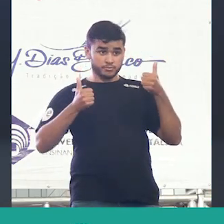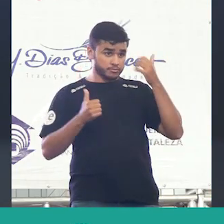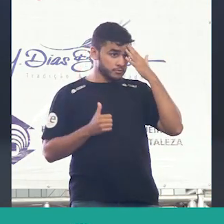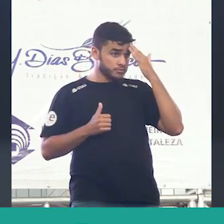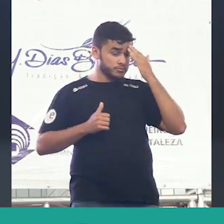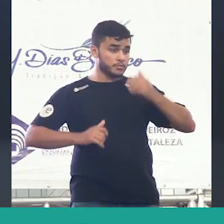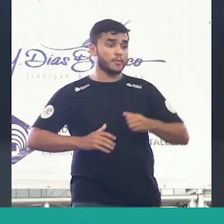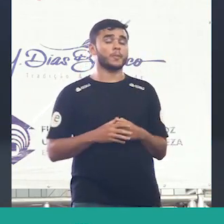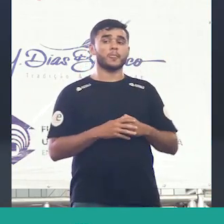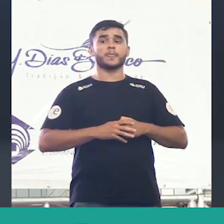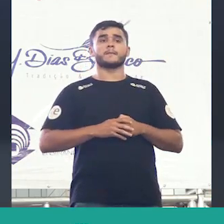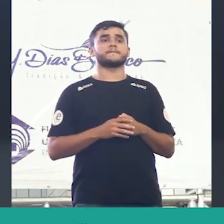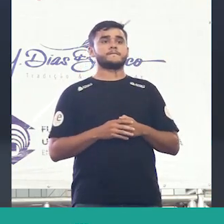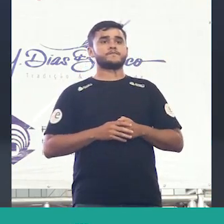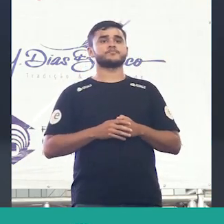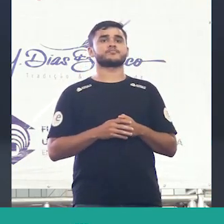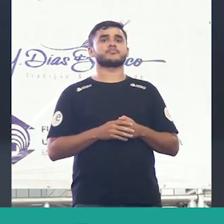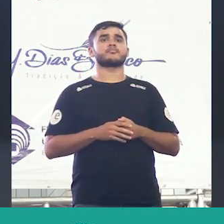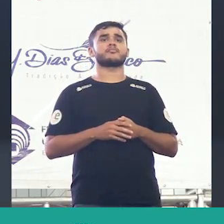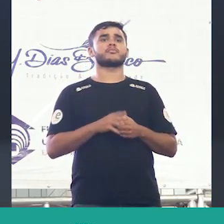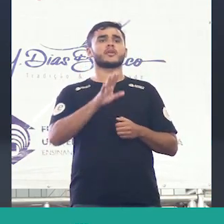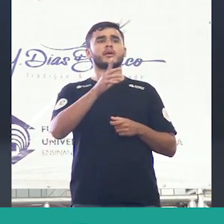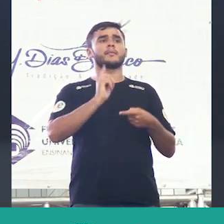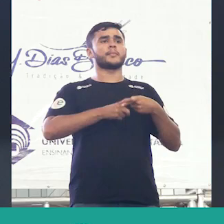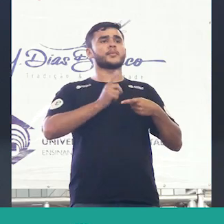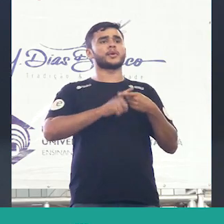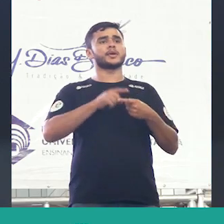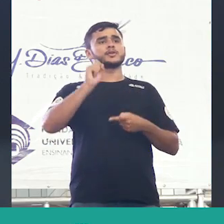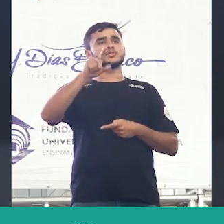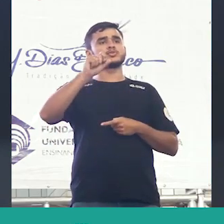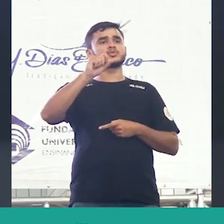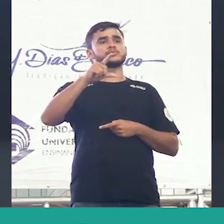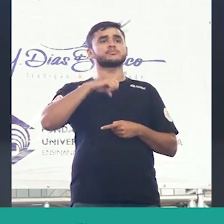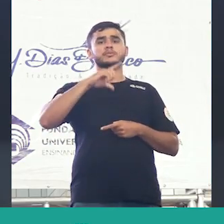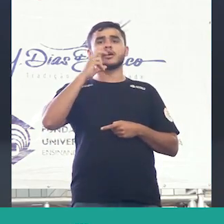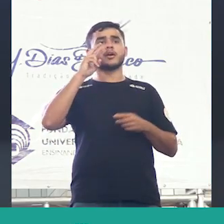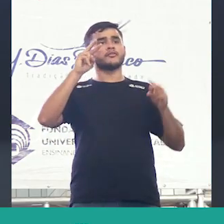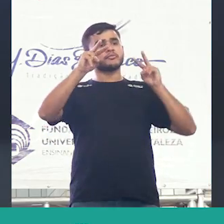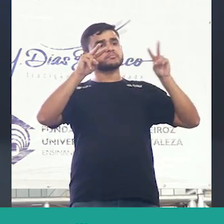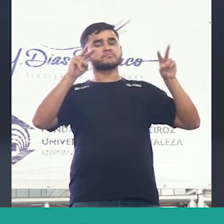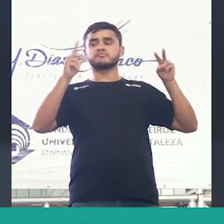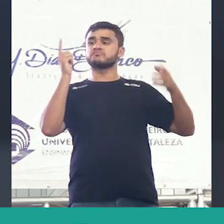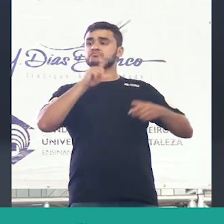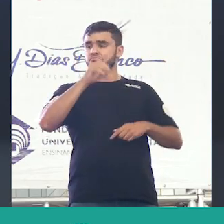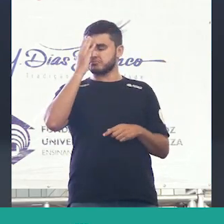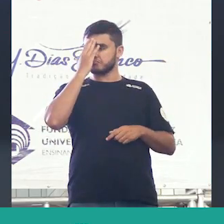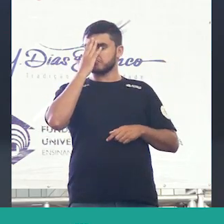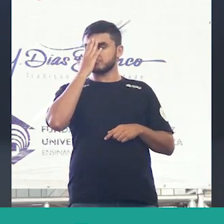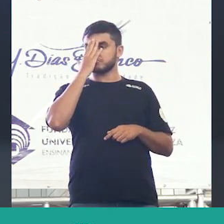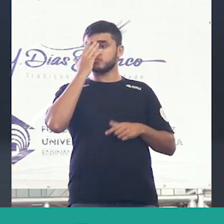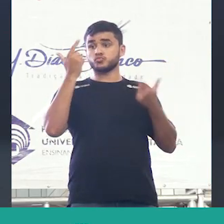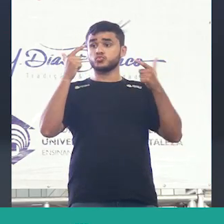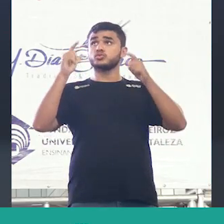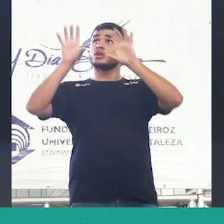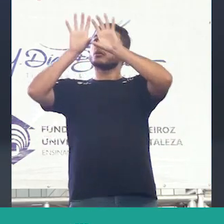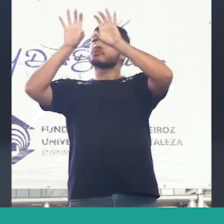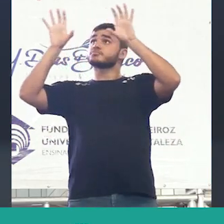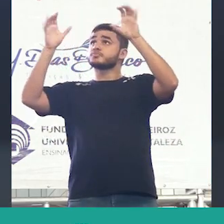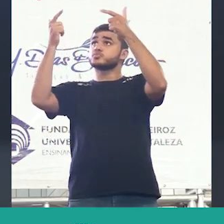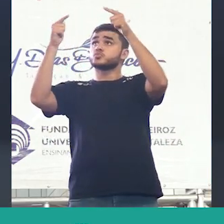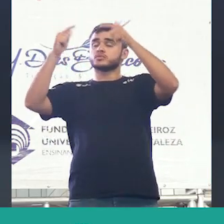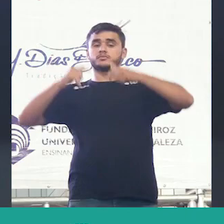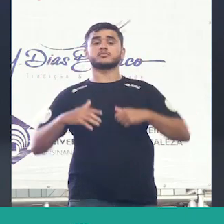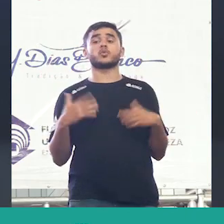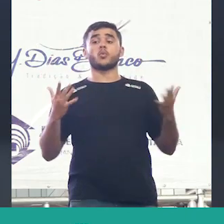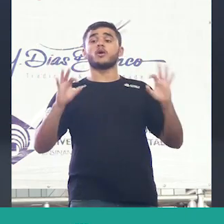ilha. Entenderam ou não? Agora, por que em Sobral teve uma visualização melhor? Não tinha nuvem. Não tinha